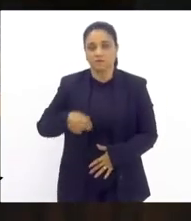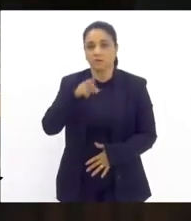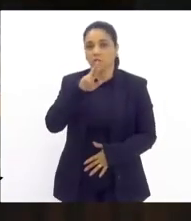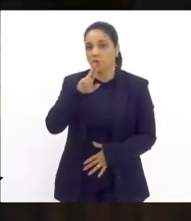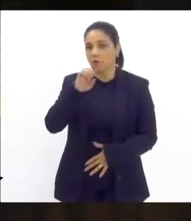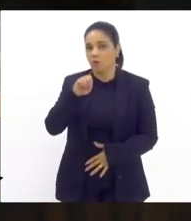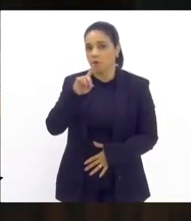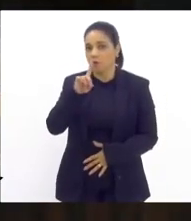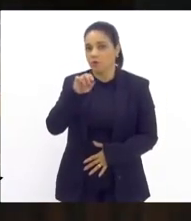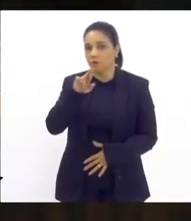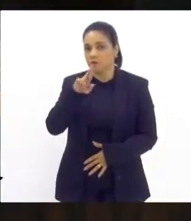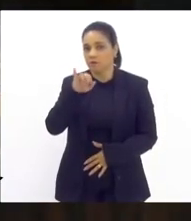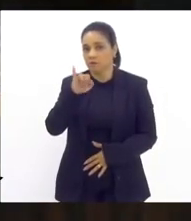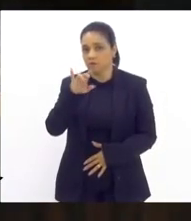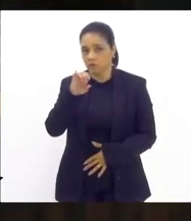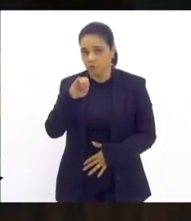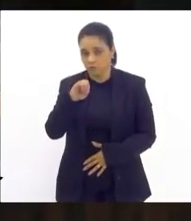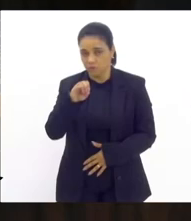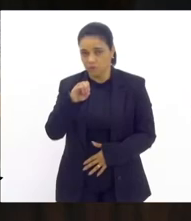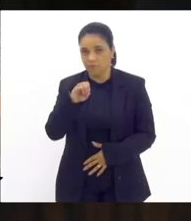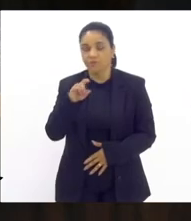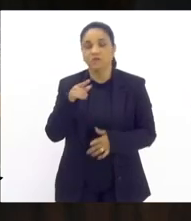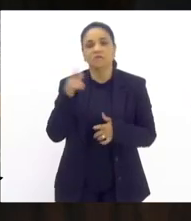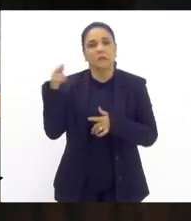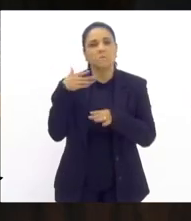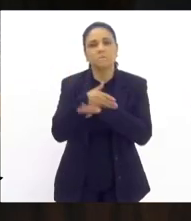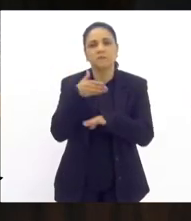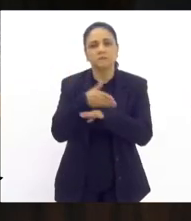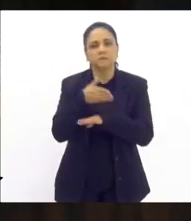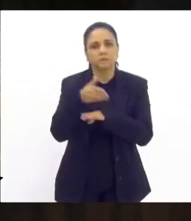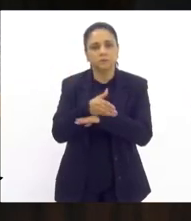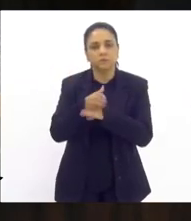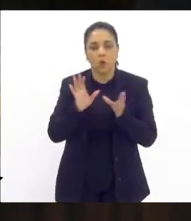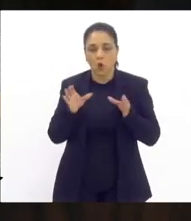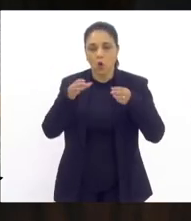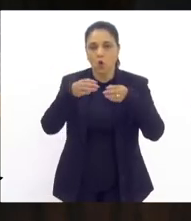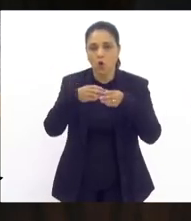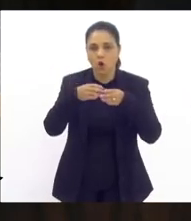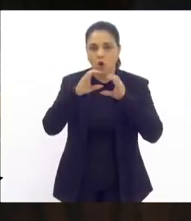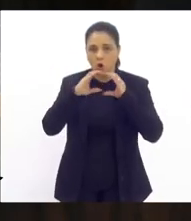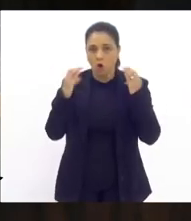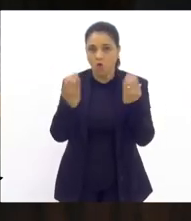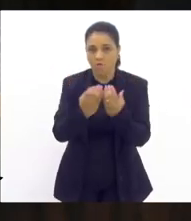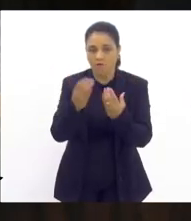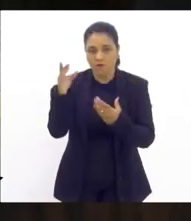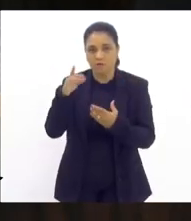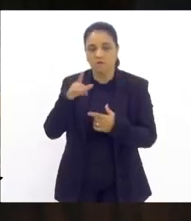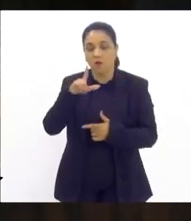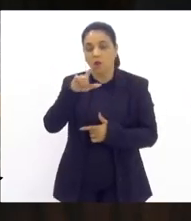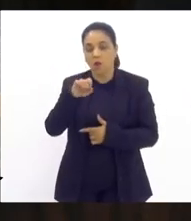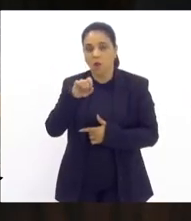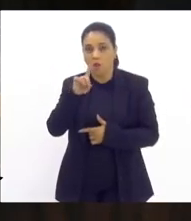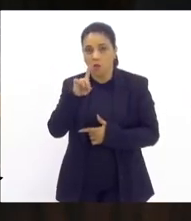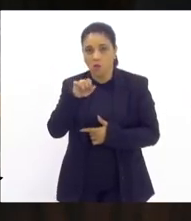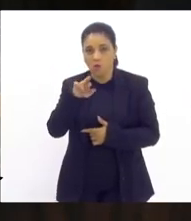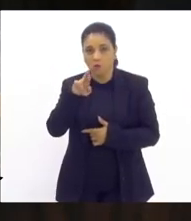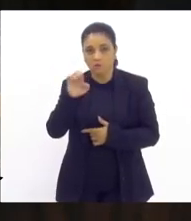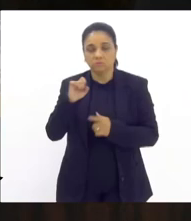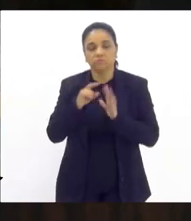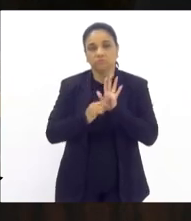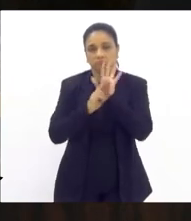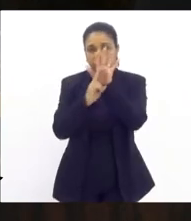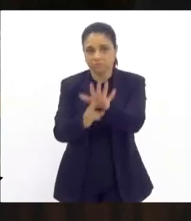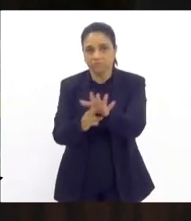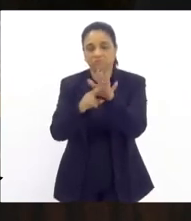está participando de uma conferência em Londres é representando o nosso Estado do Rio de